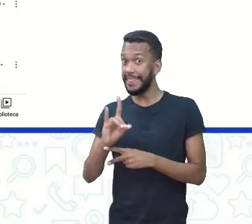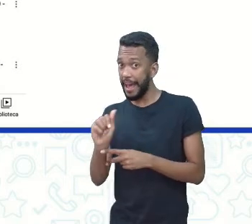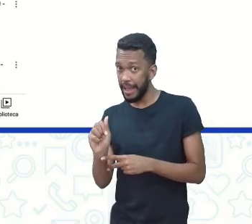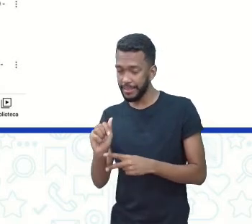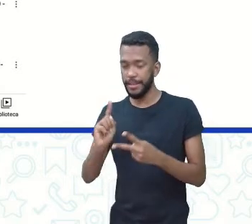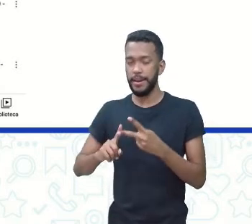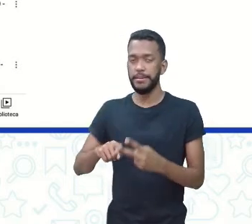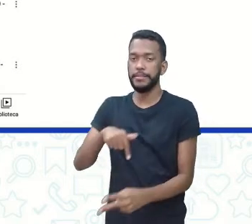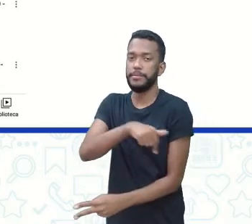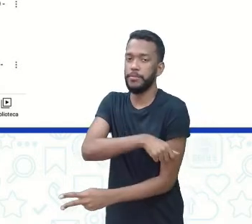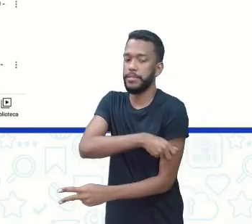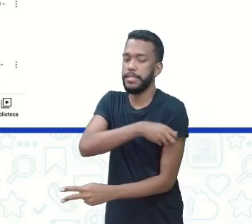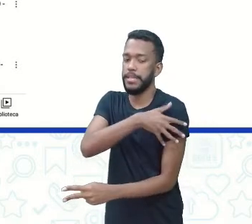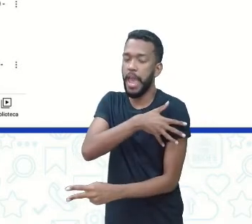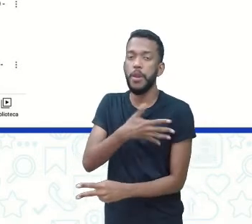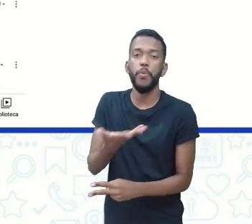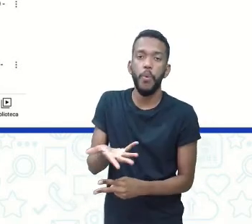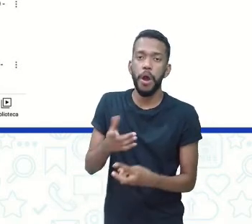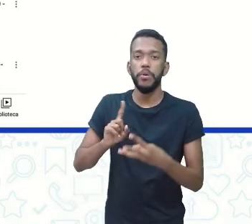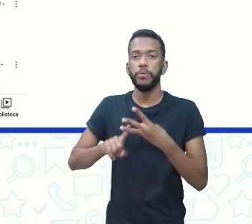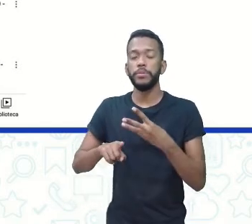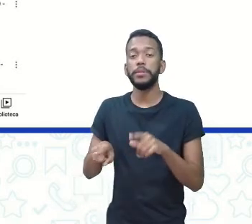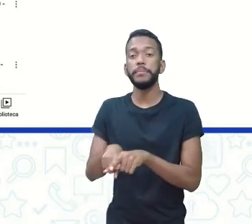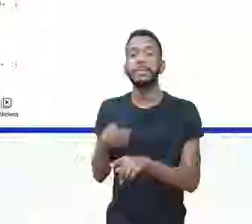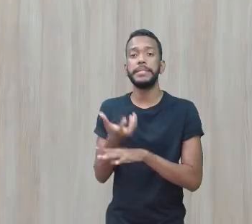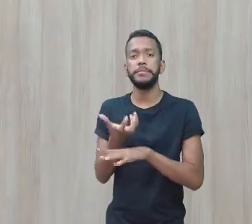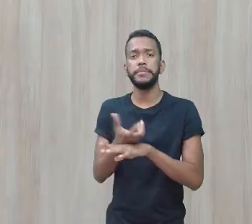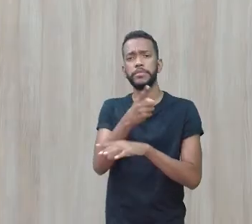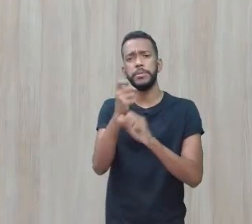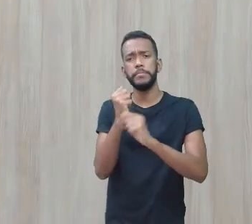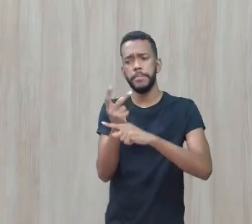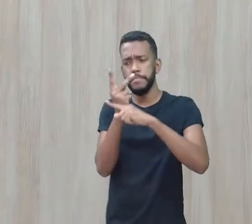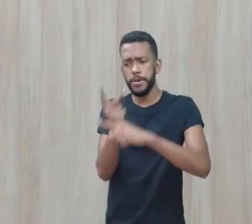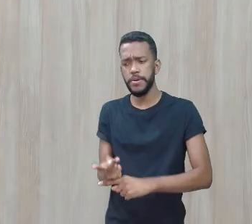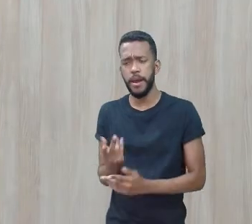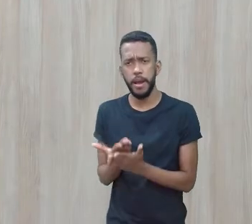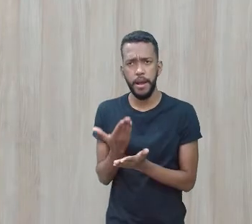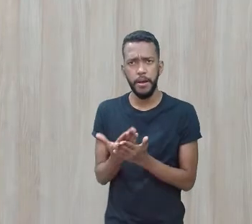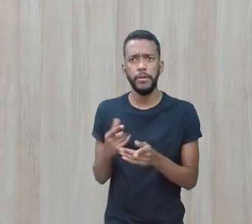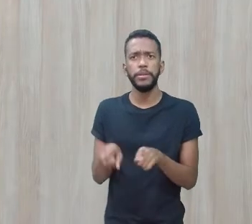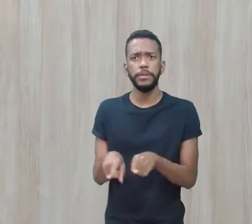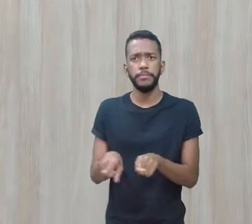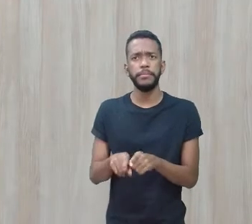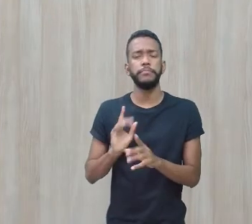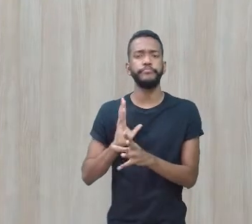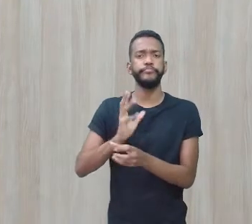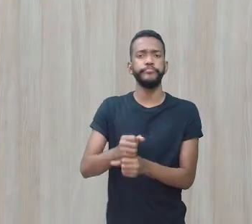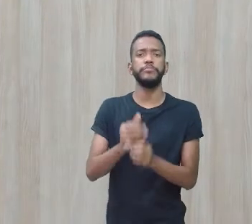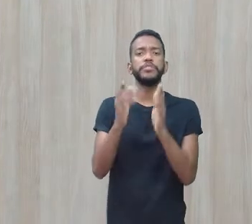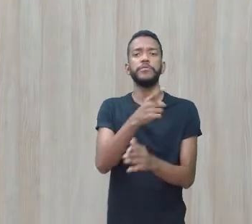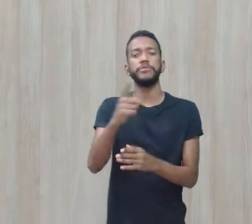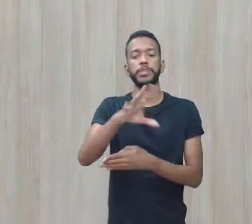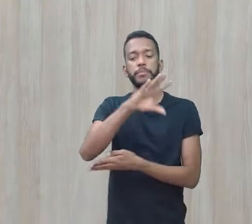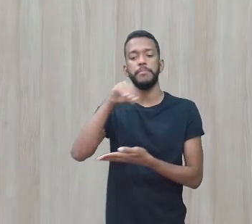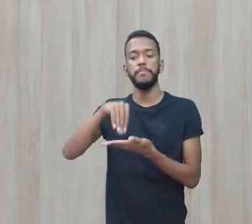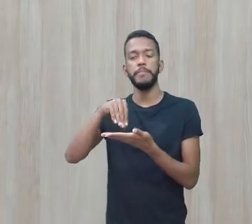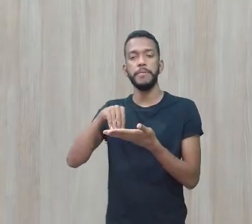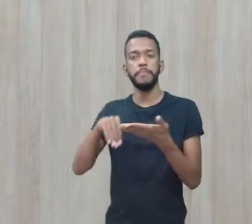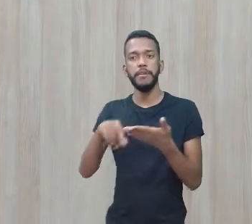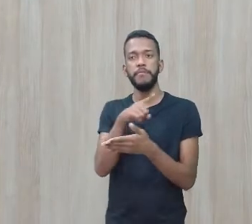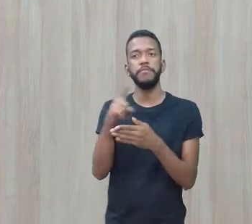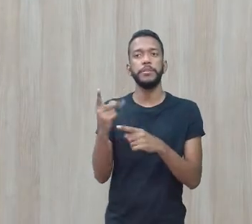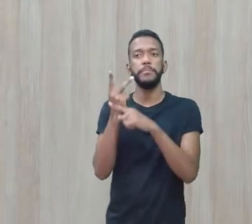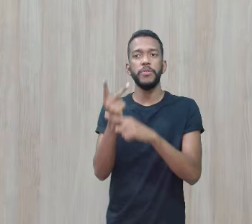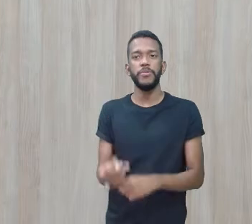procurar essa aula, por exemplo, se você tiver dúvida, se você quiser revisar, entre outras. E aí você anota essas informações para procurar lá